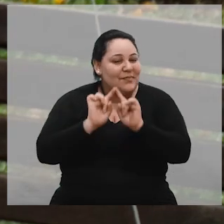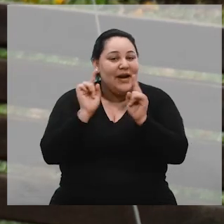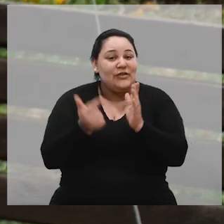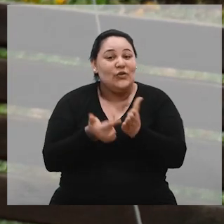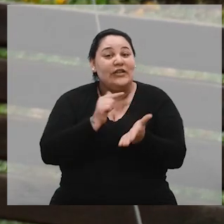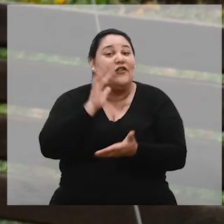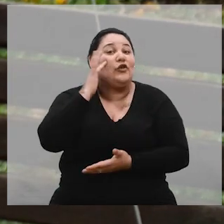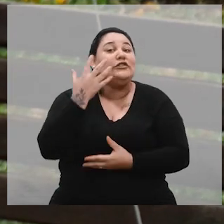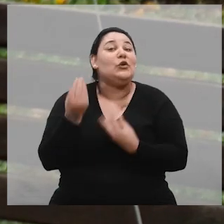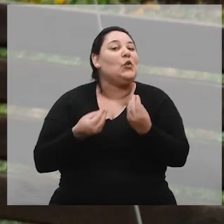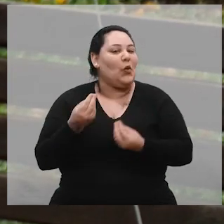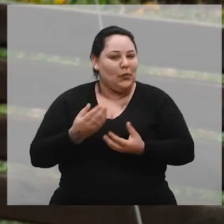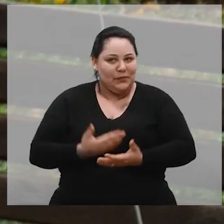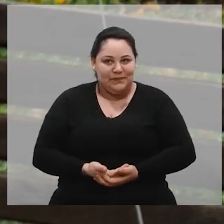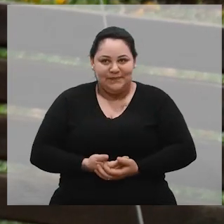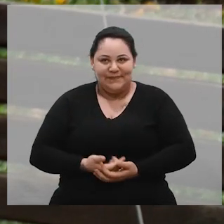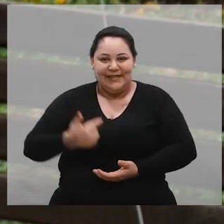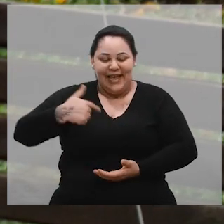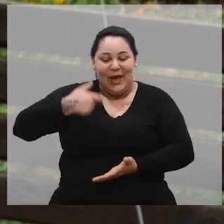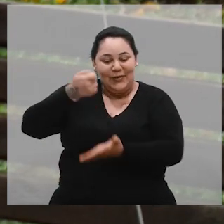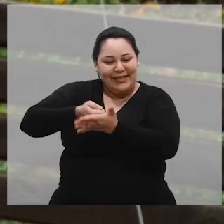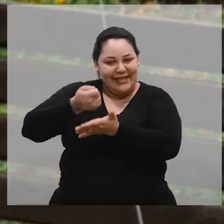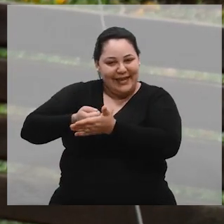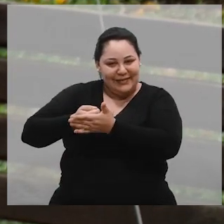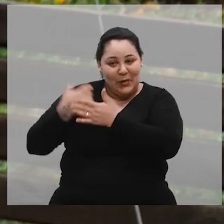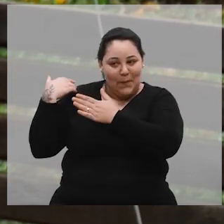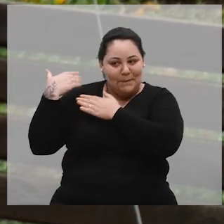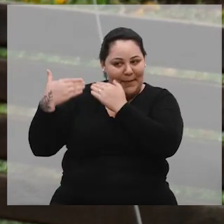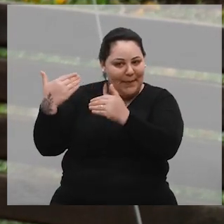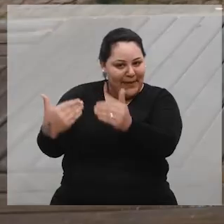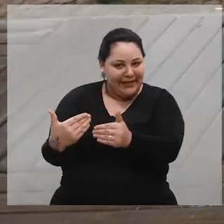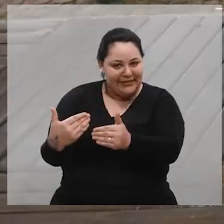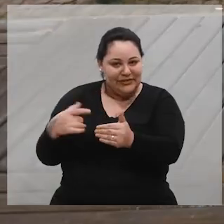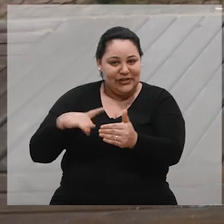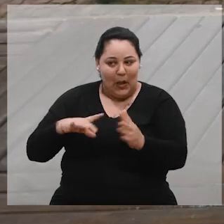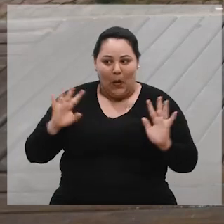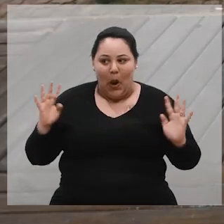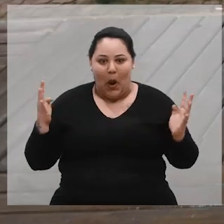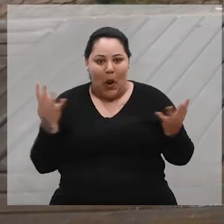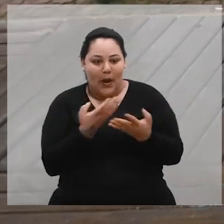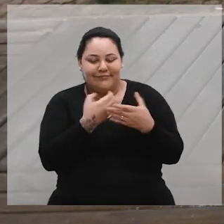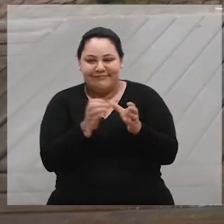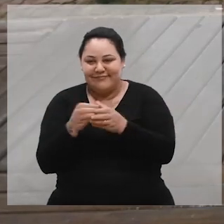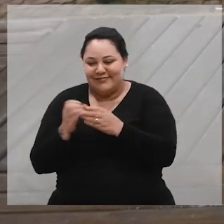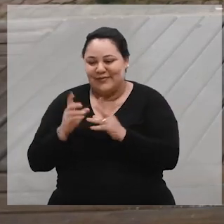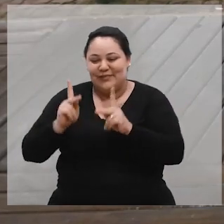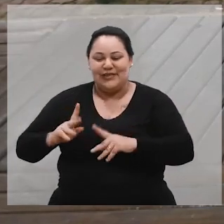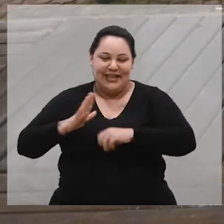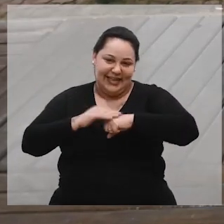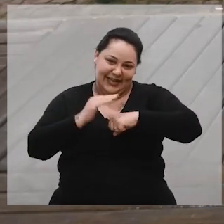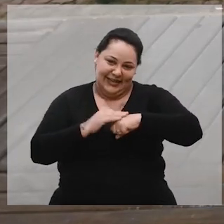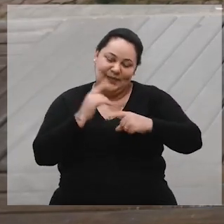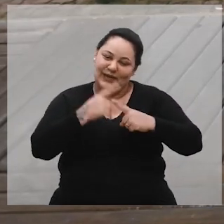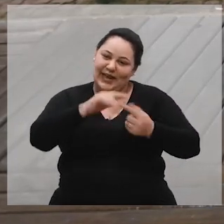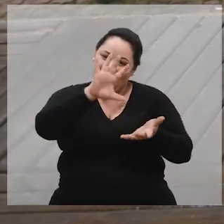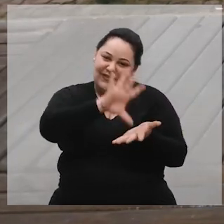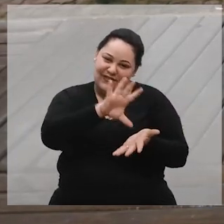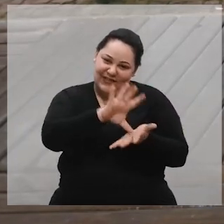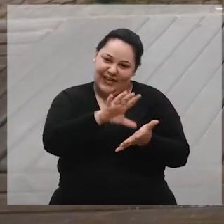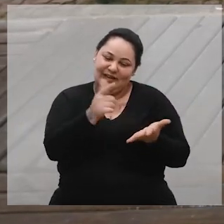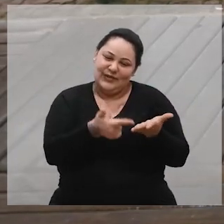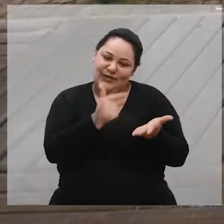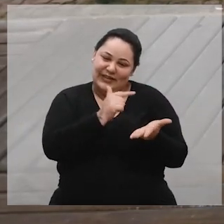então, aconteceu. Então tá, vamos lá. Eu tento, durante a minha trajetória, me cercar de gente querida, né? As feiras do livro são